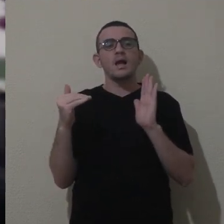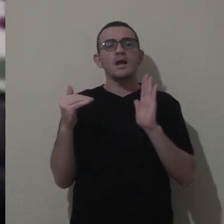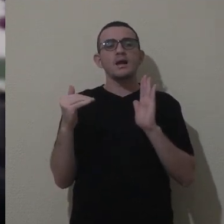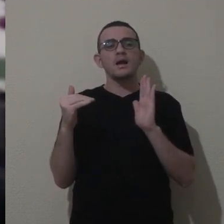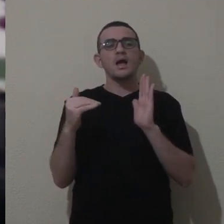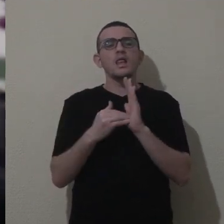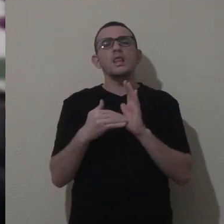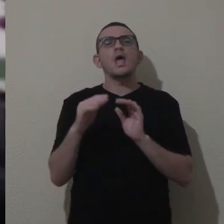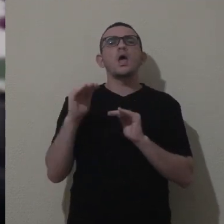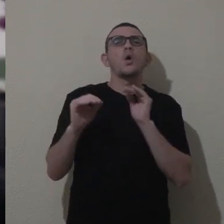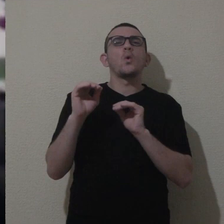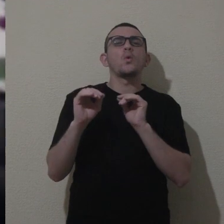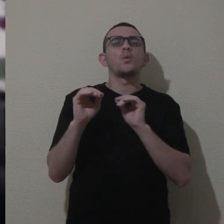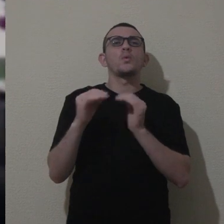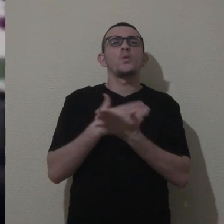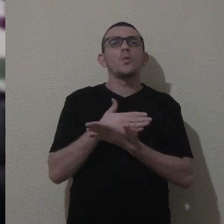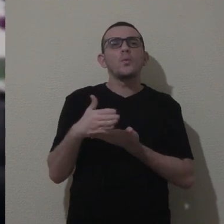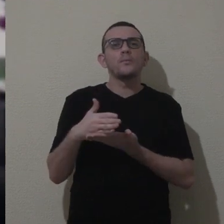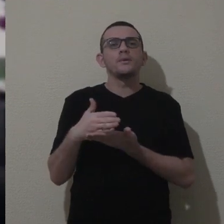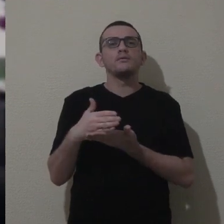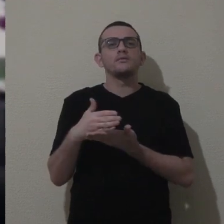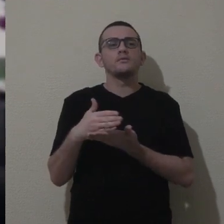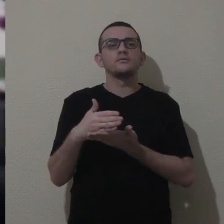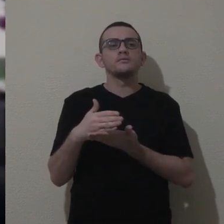Até o que seja os primeiros